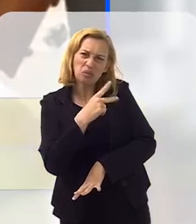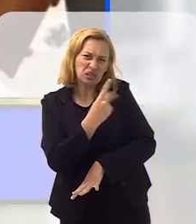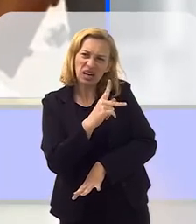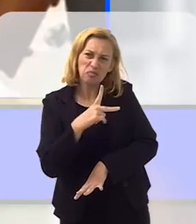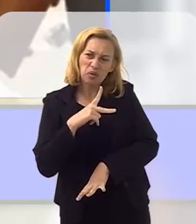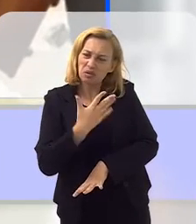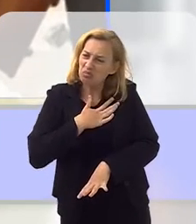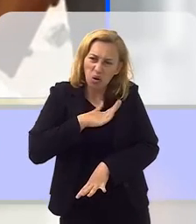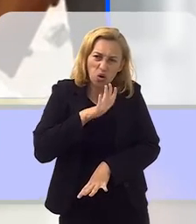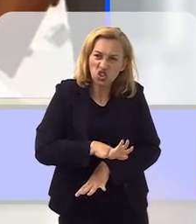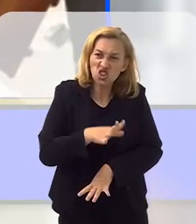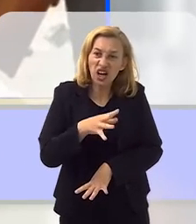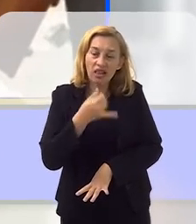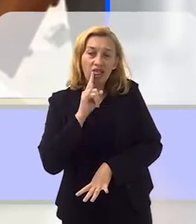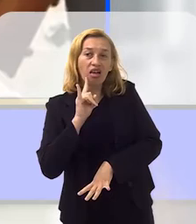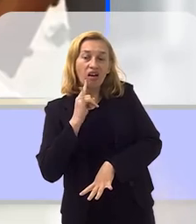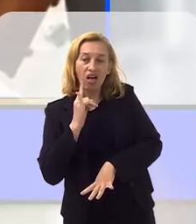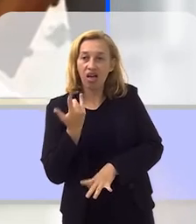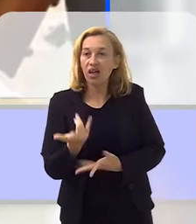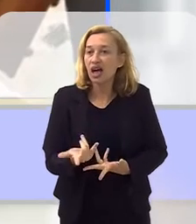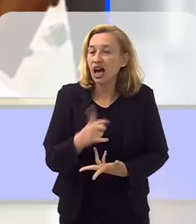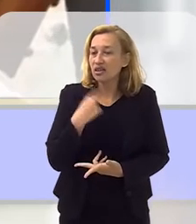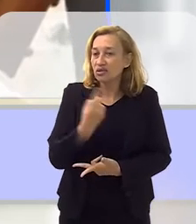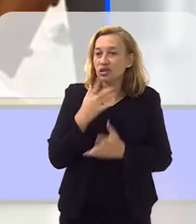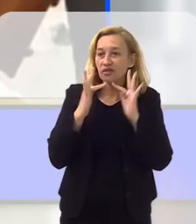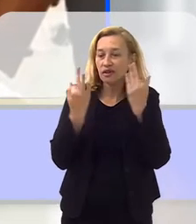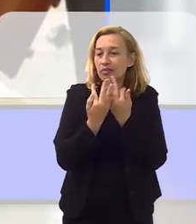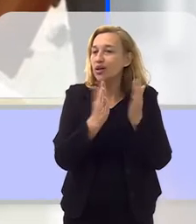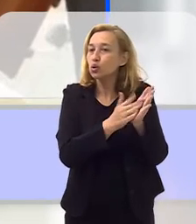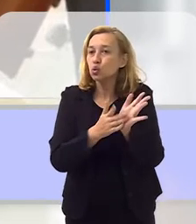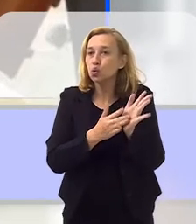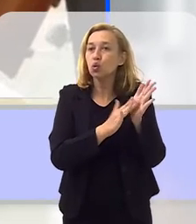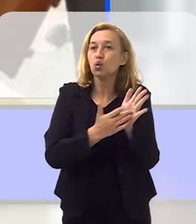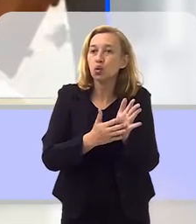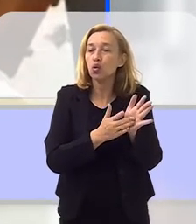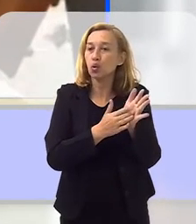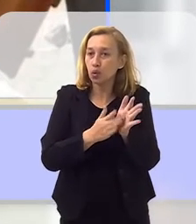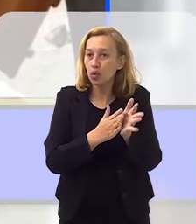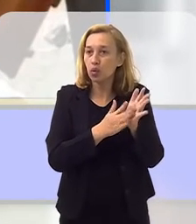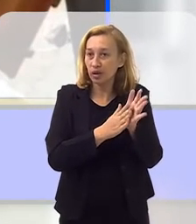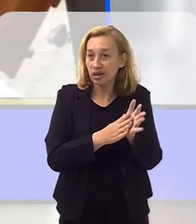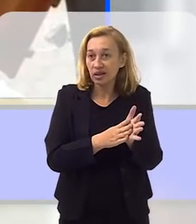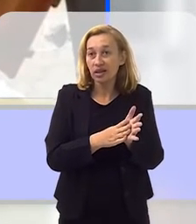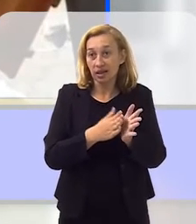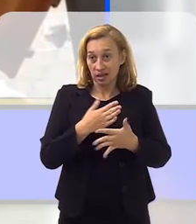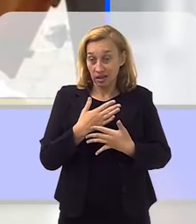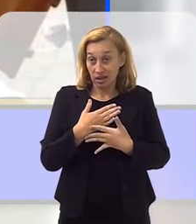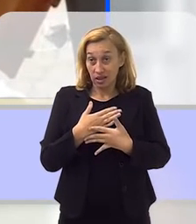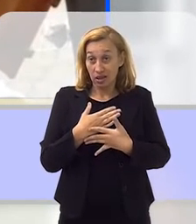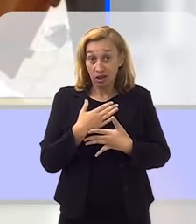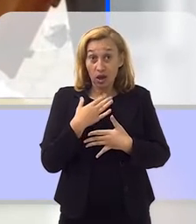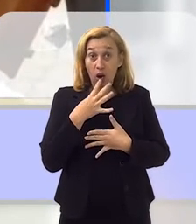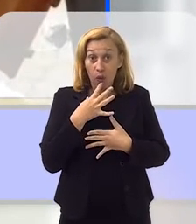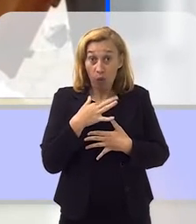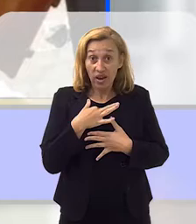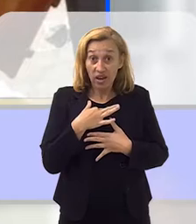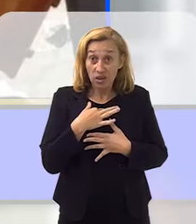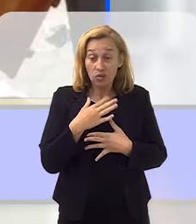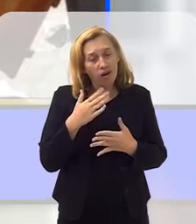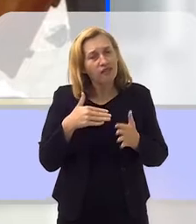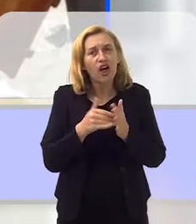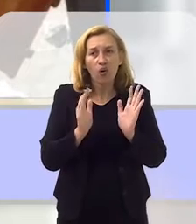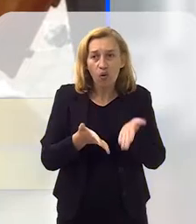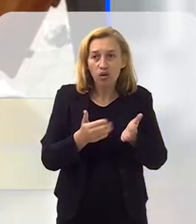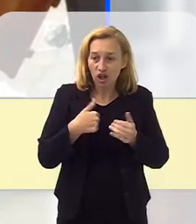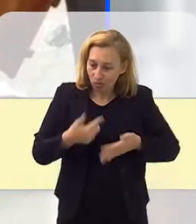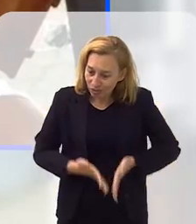mesmo, era dela mesmo, porque a nossa família, assim, de sambistas, né, pelo menos a parte que eu